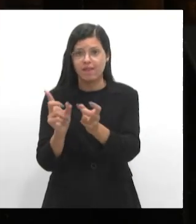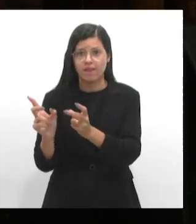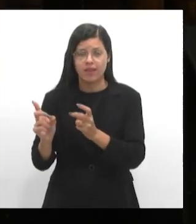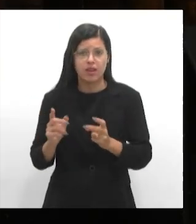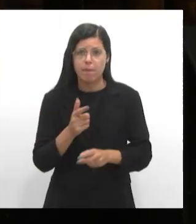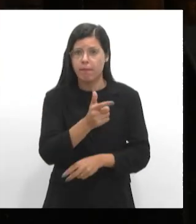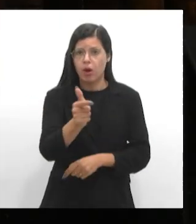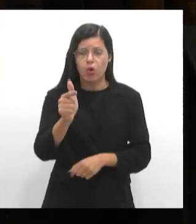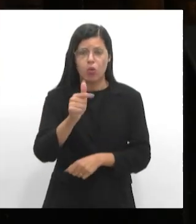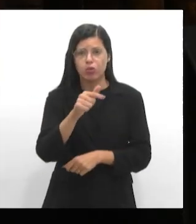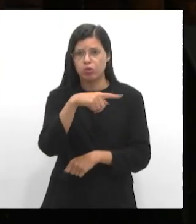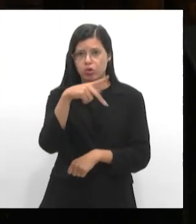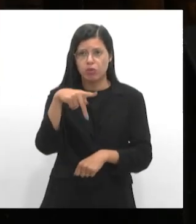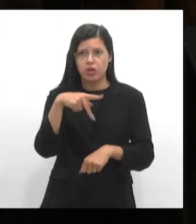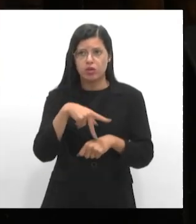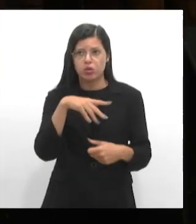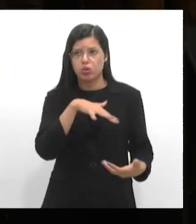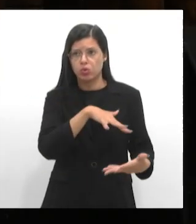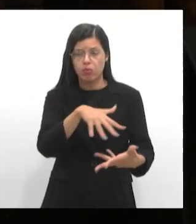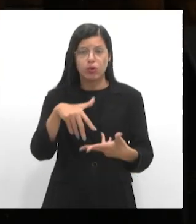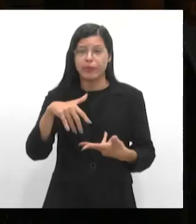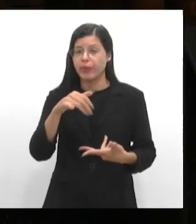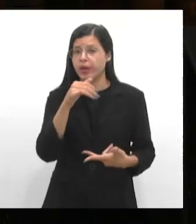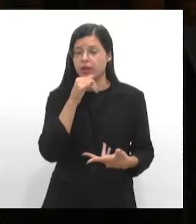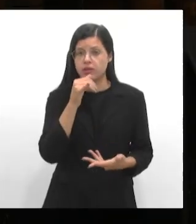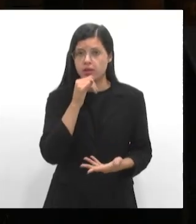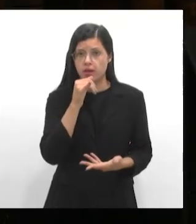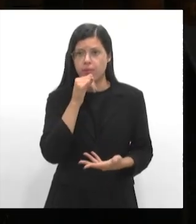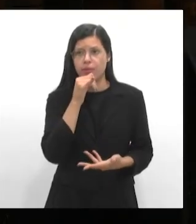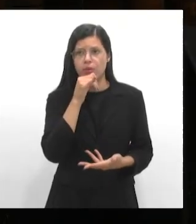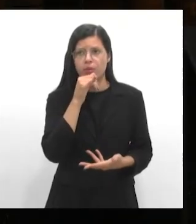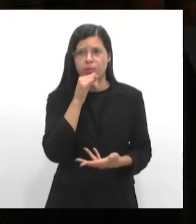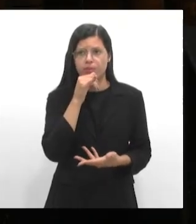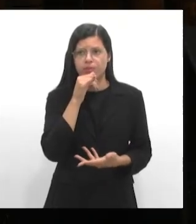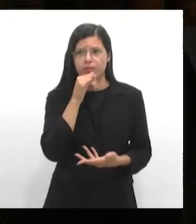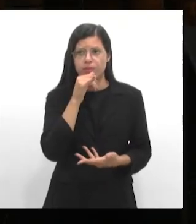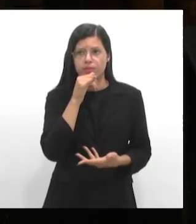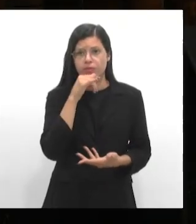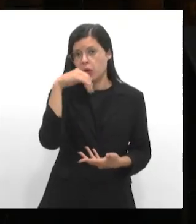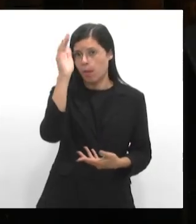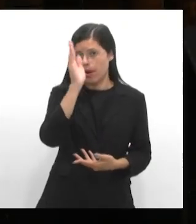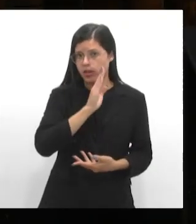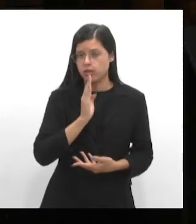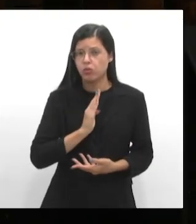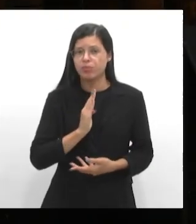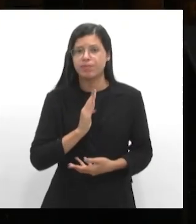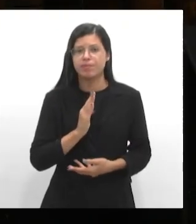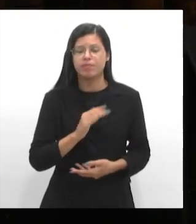países do mundo, como, por exemplo, o Brasil.